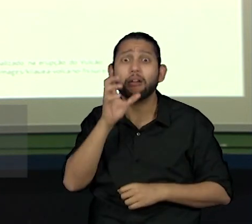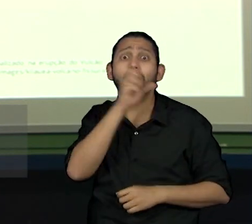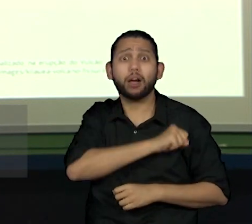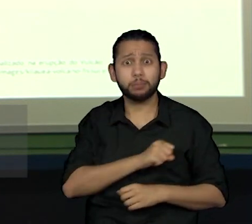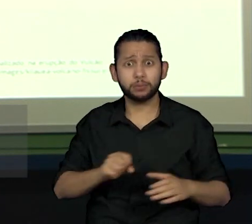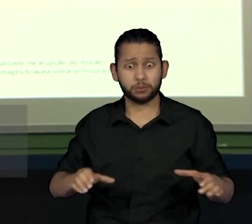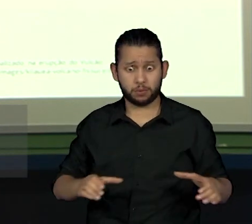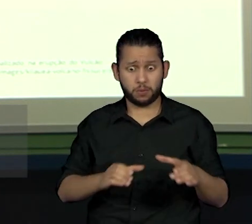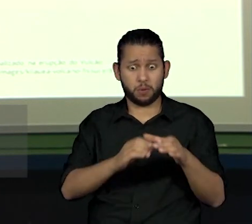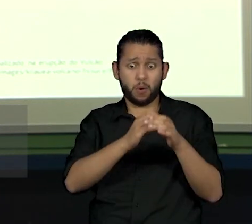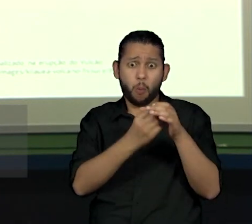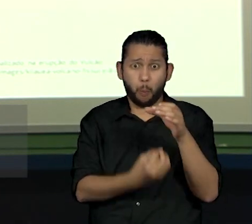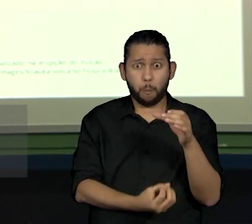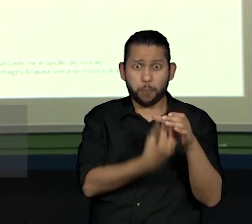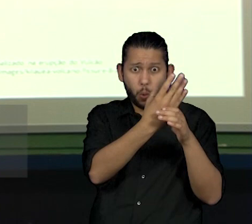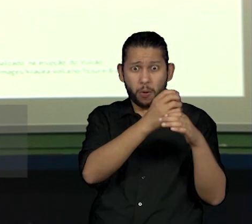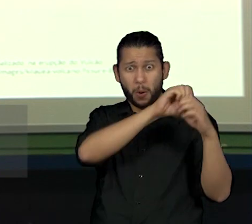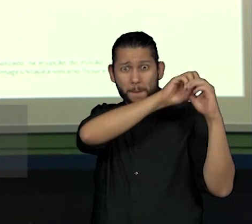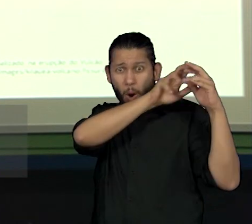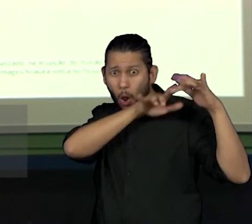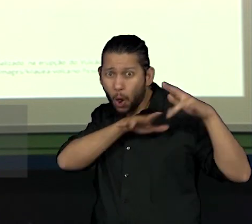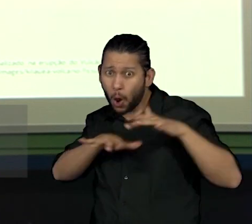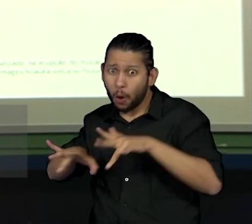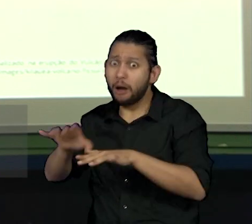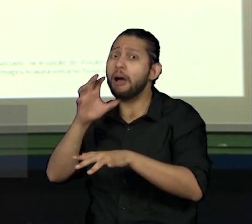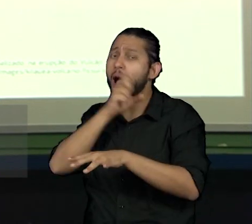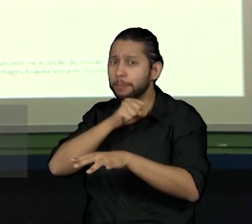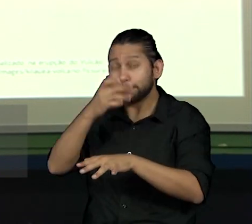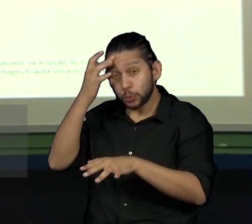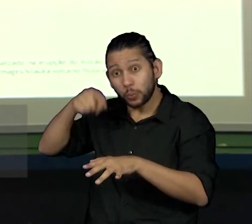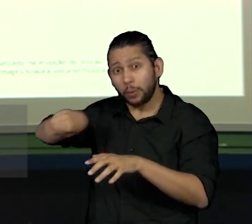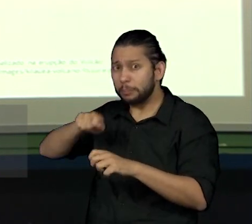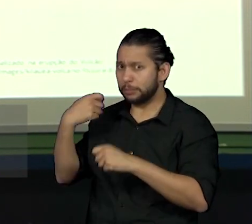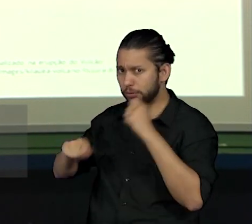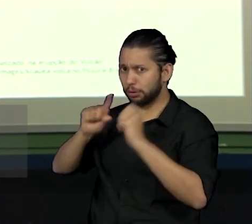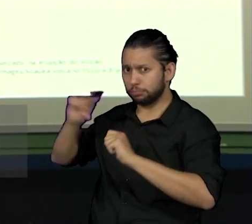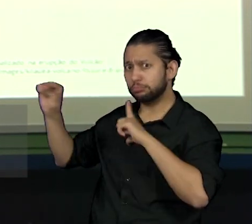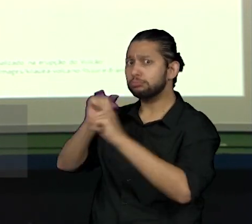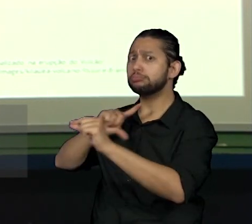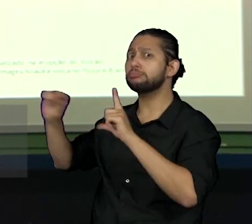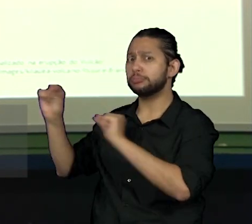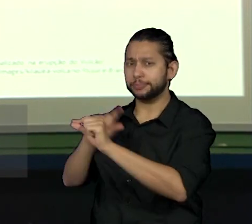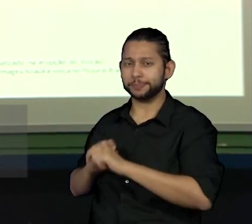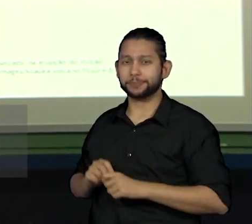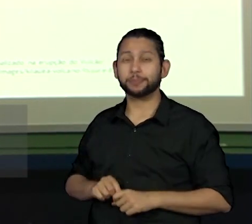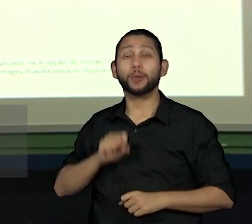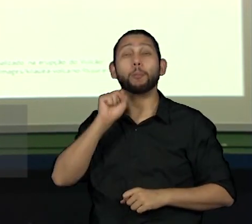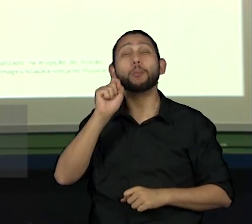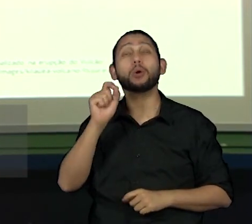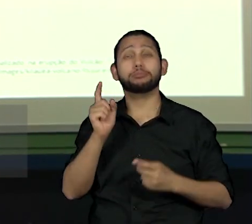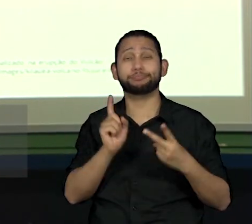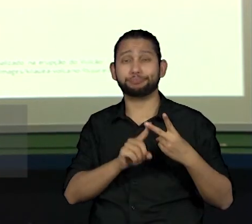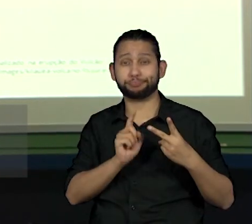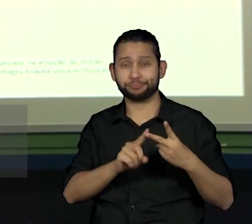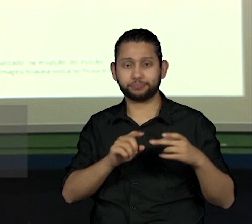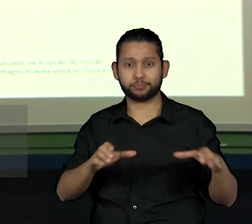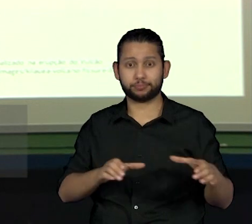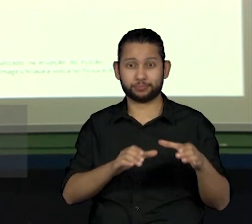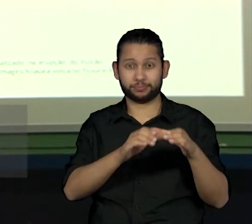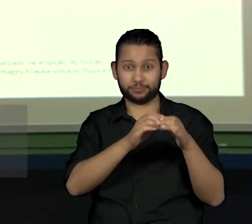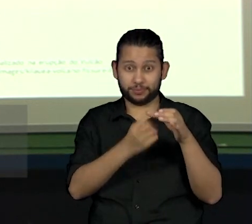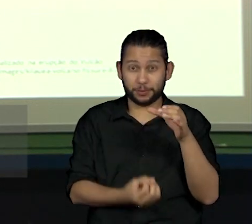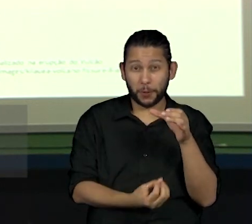não tiver um controle ou um plano de evacuação. Pode ficar intoxicado com a poluição de enxofre,